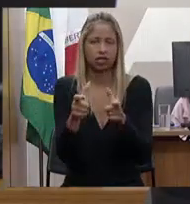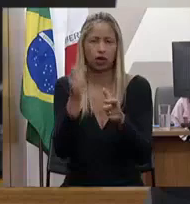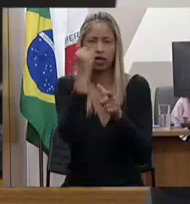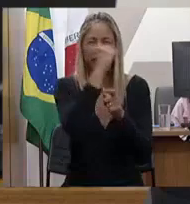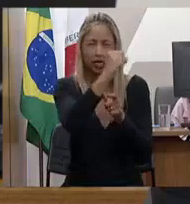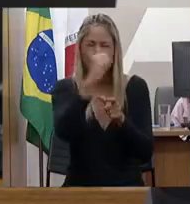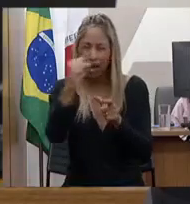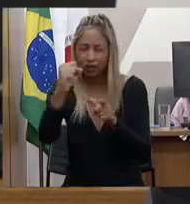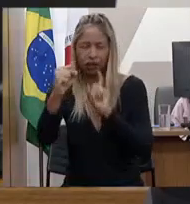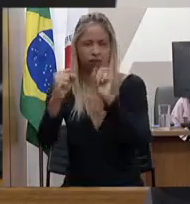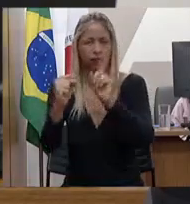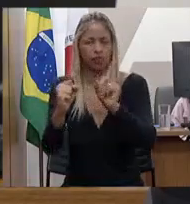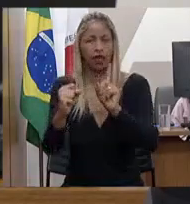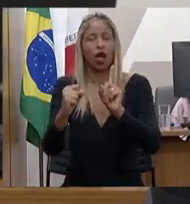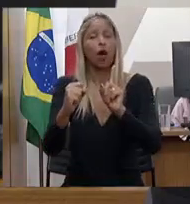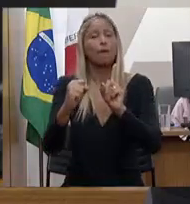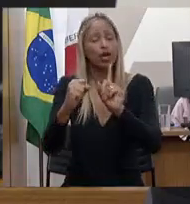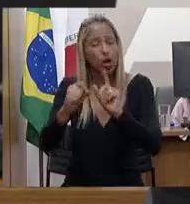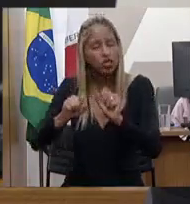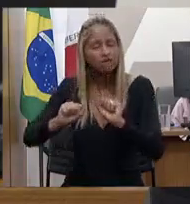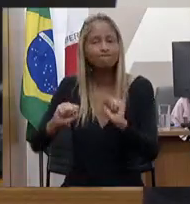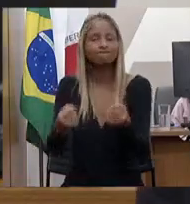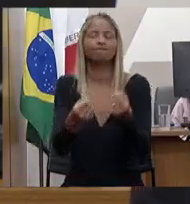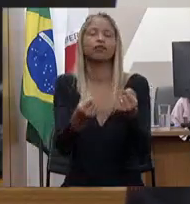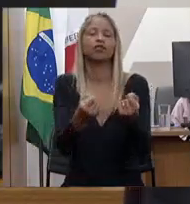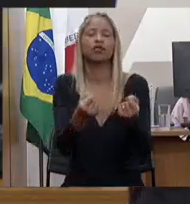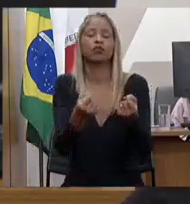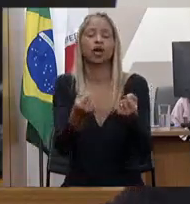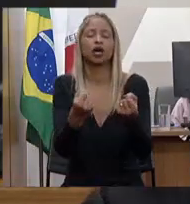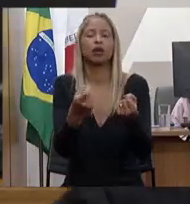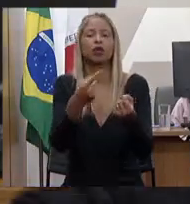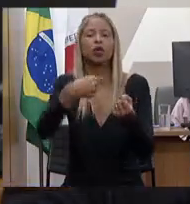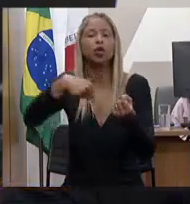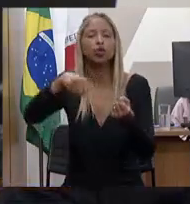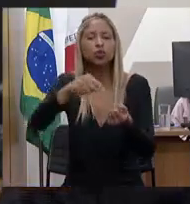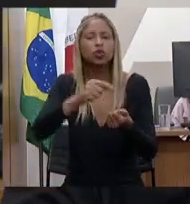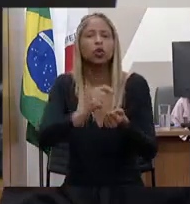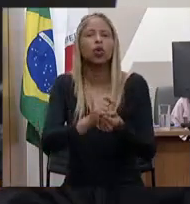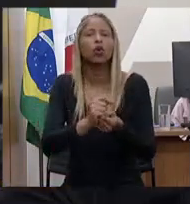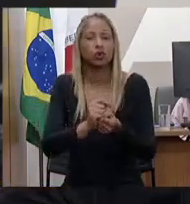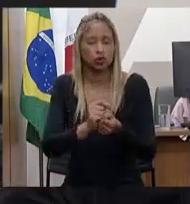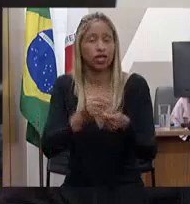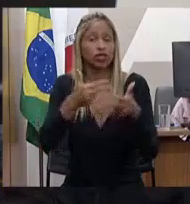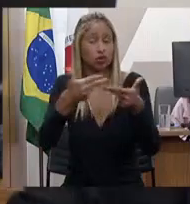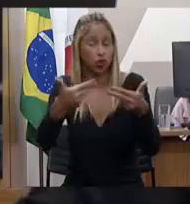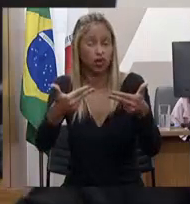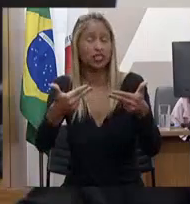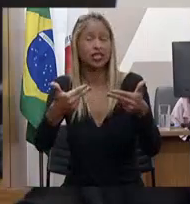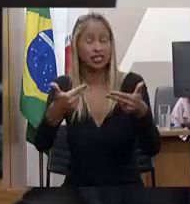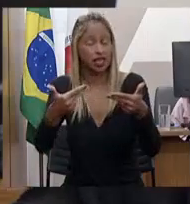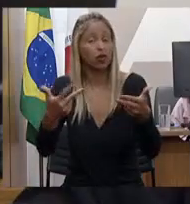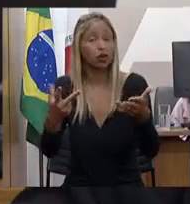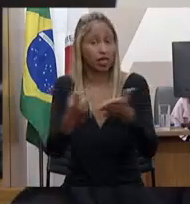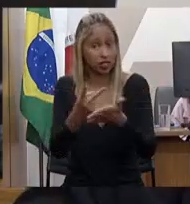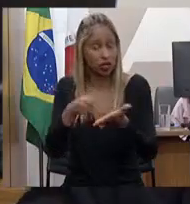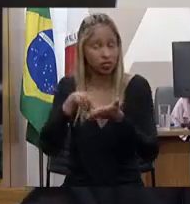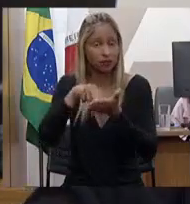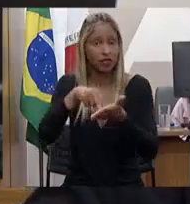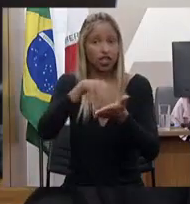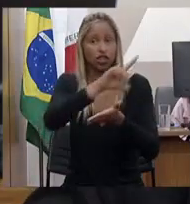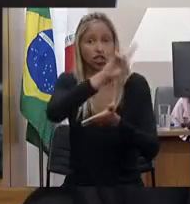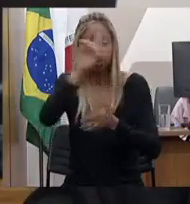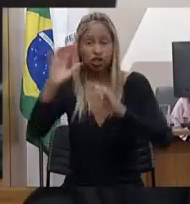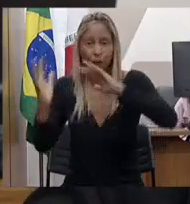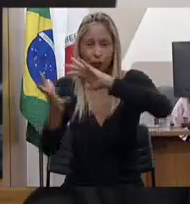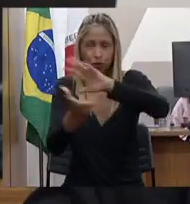da articulação para enfrentarmos todos as precarizações que nós enfrentamos Então nesse dia